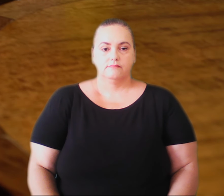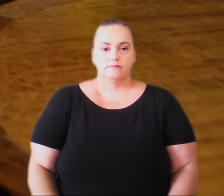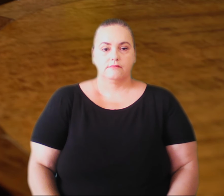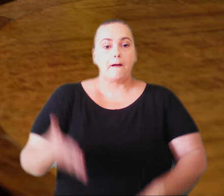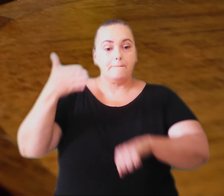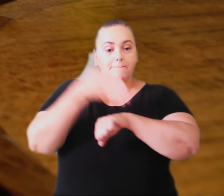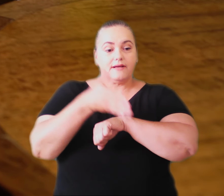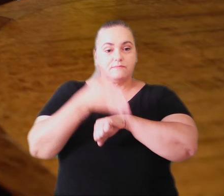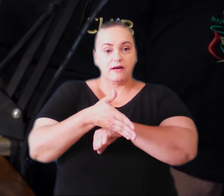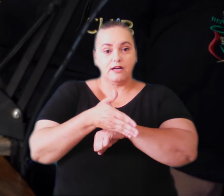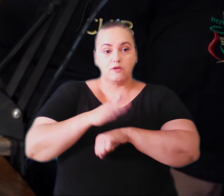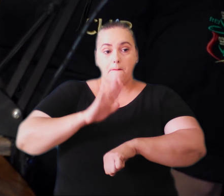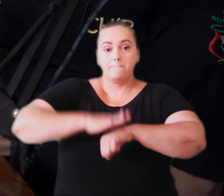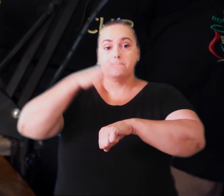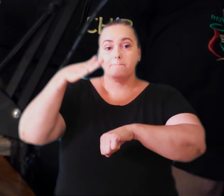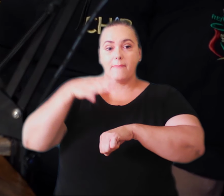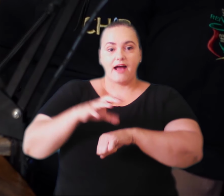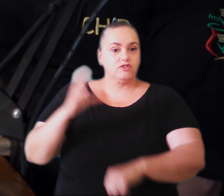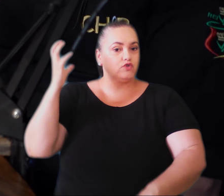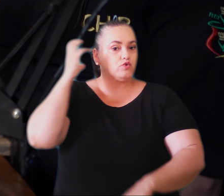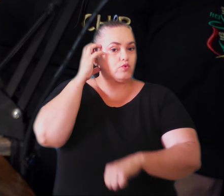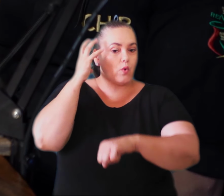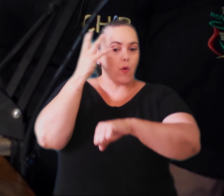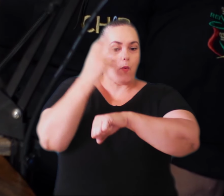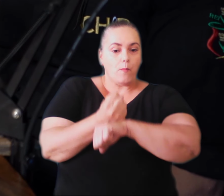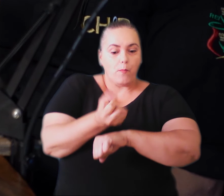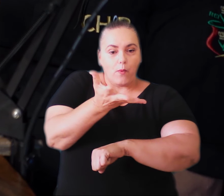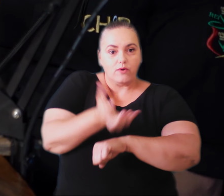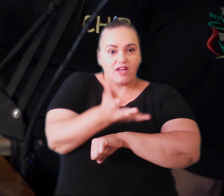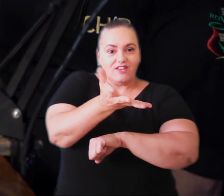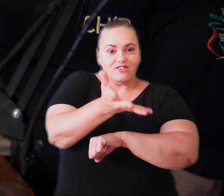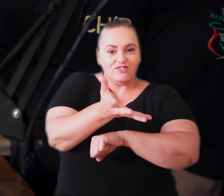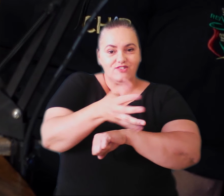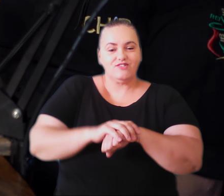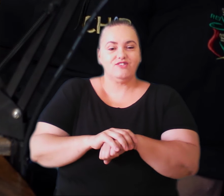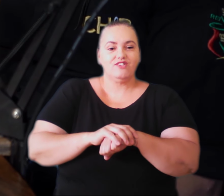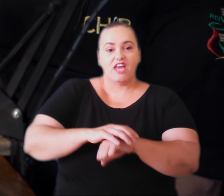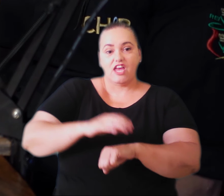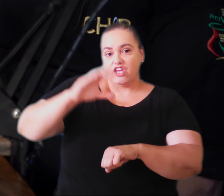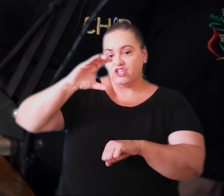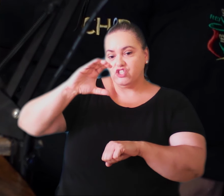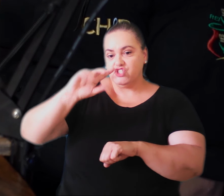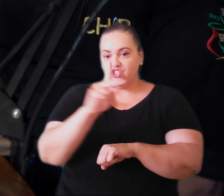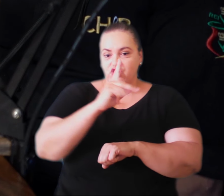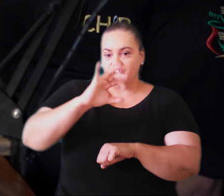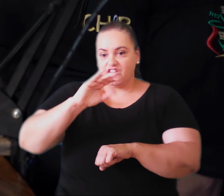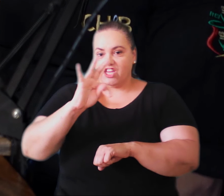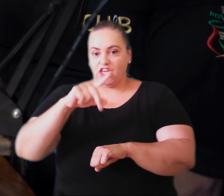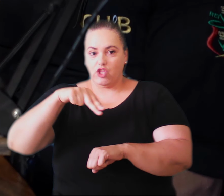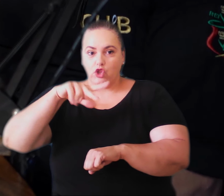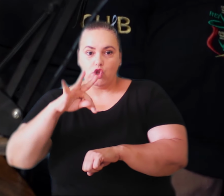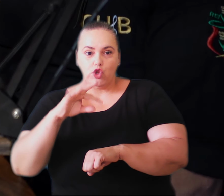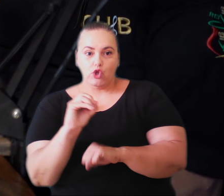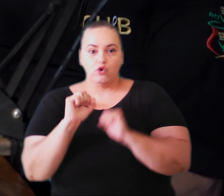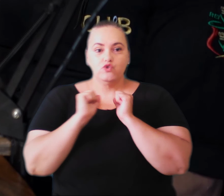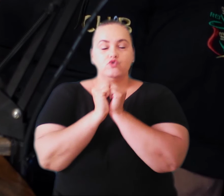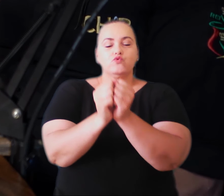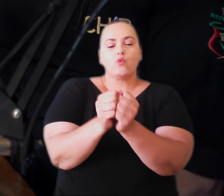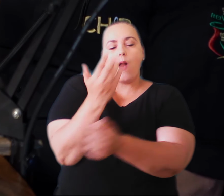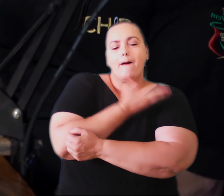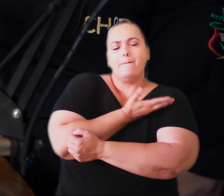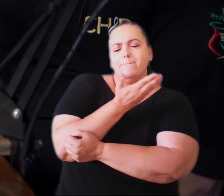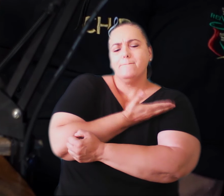Participando de mais um episódio, mais uma edição do nosso podcast Chiquito e Bordonei. Seja bem-vindo, grande amigo e